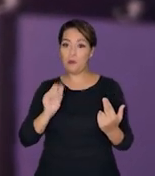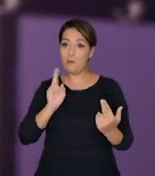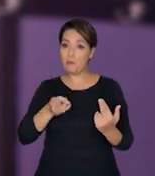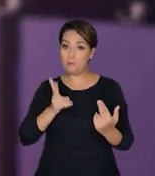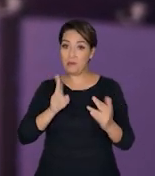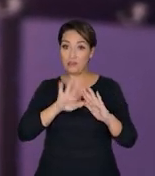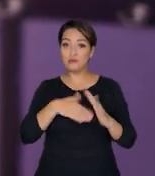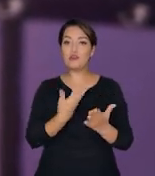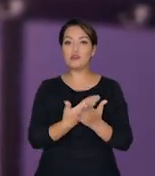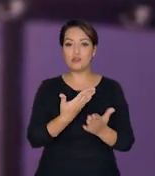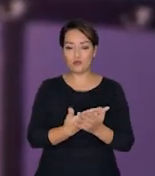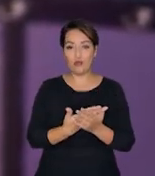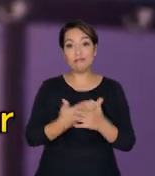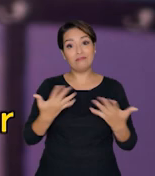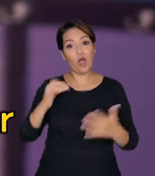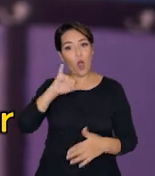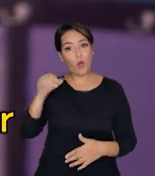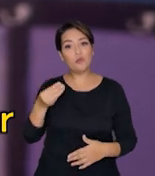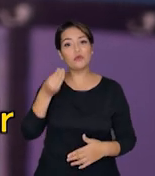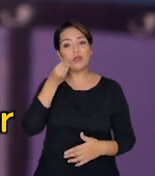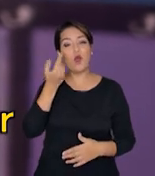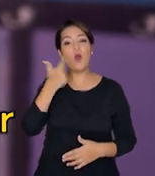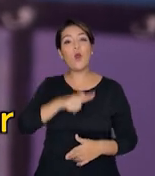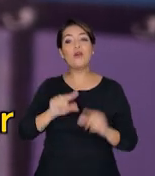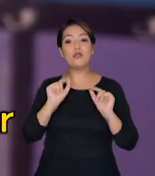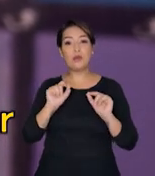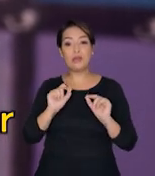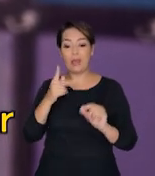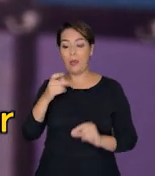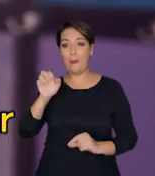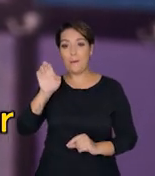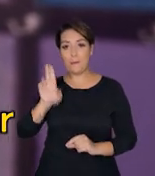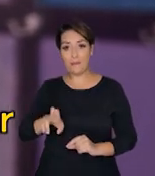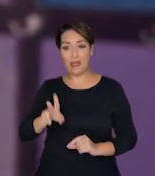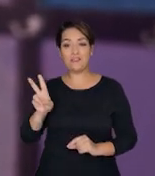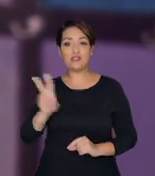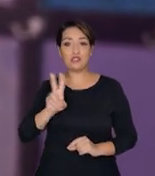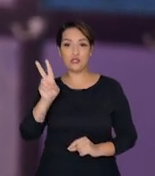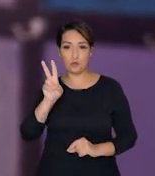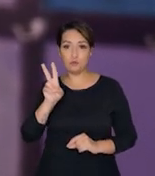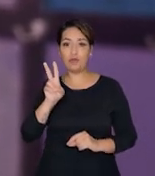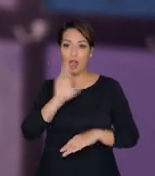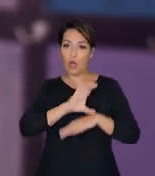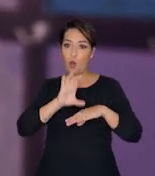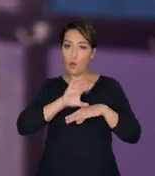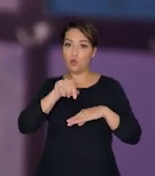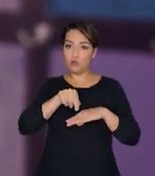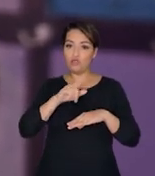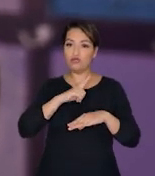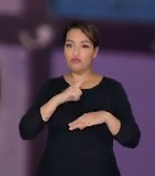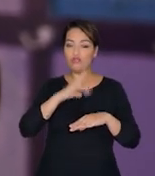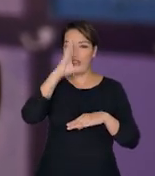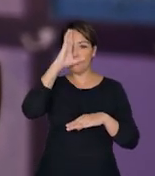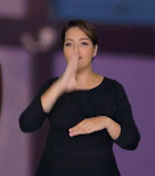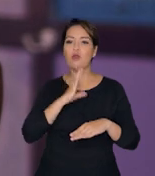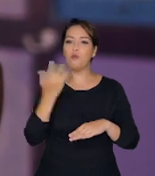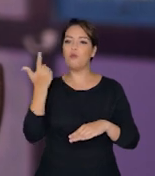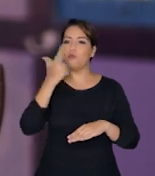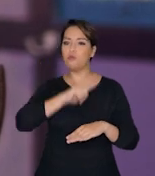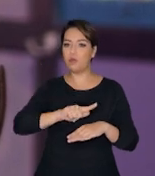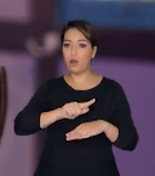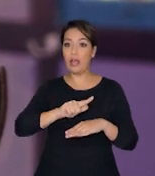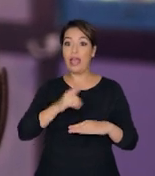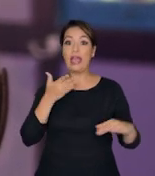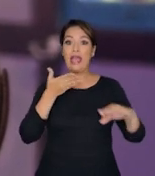trabalhava. Foi aí que eu tive uma chance. Me deixaram fazer de graça o curso pré-vestibular que tinha nessa escola que eu trabalhava. Eu agarrei